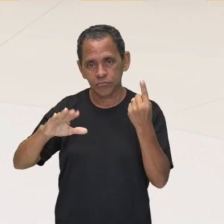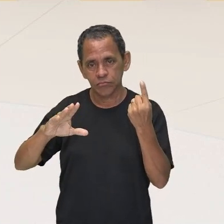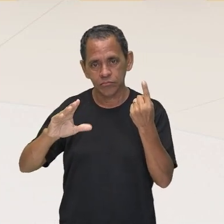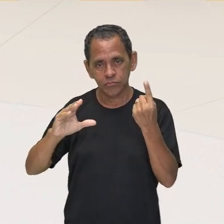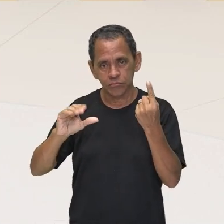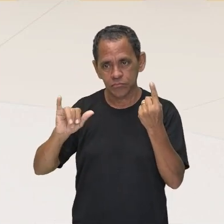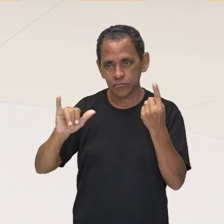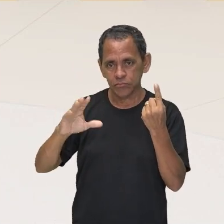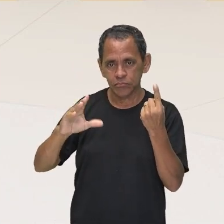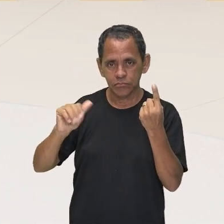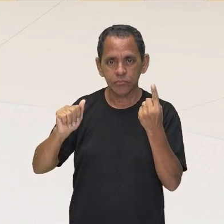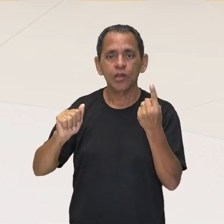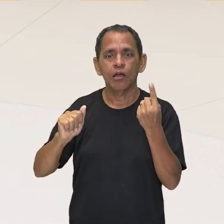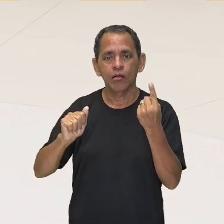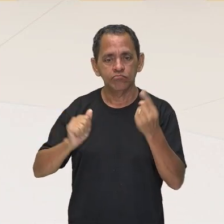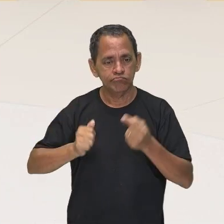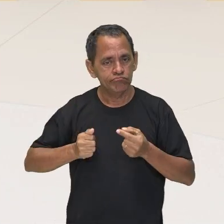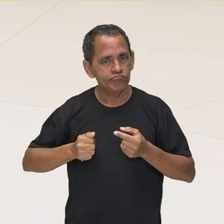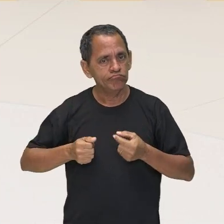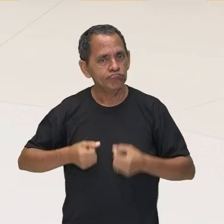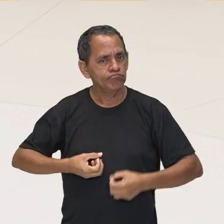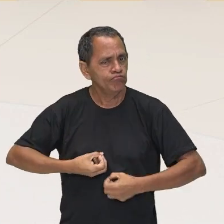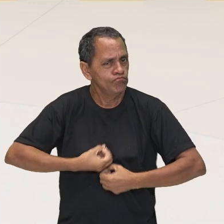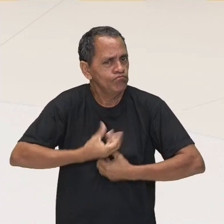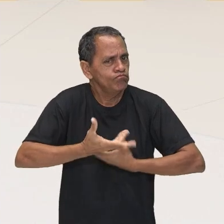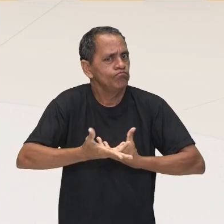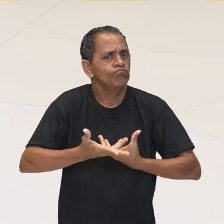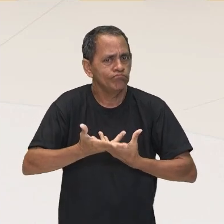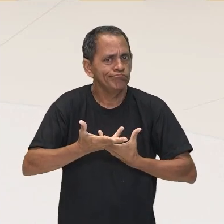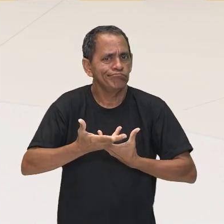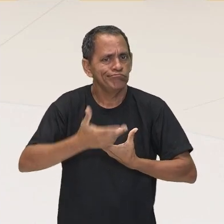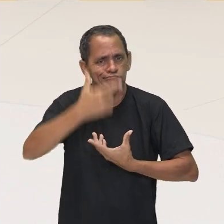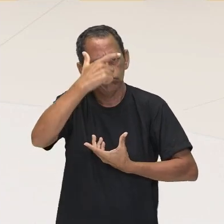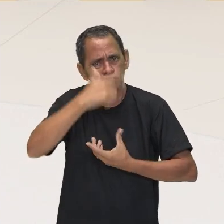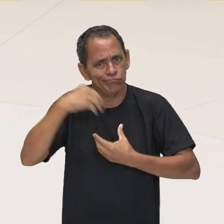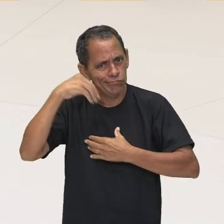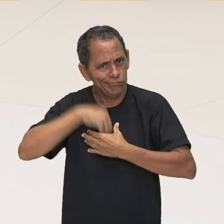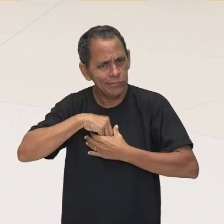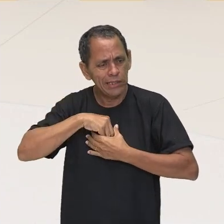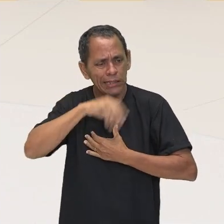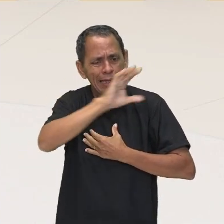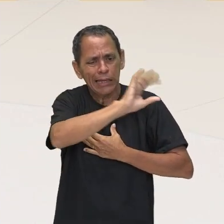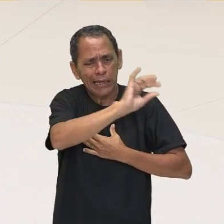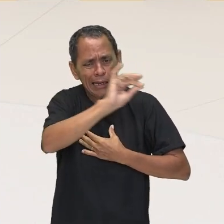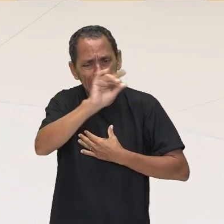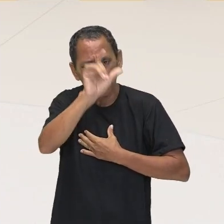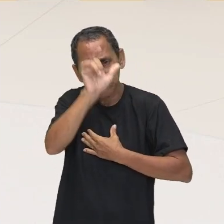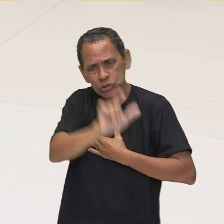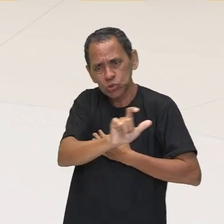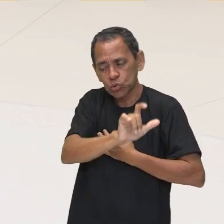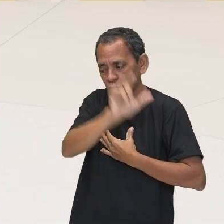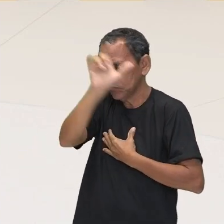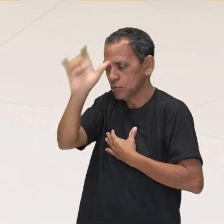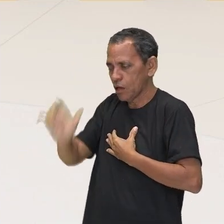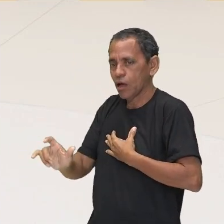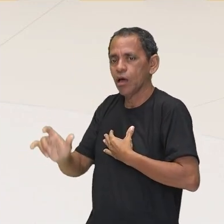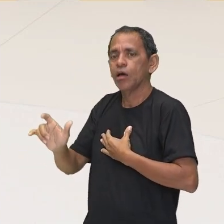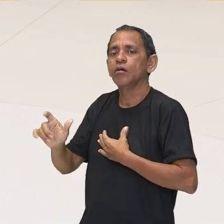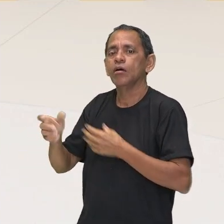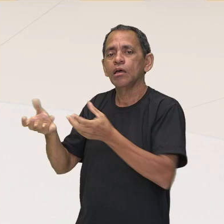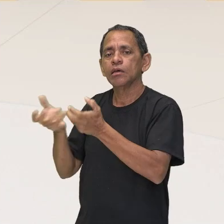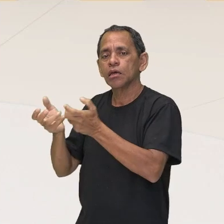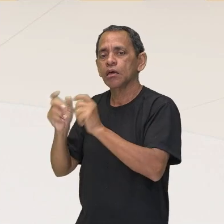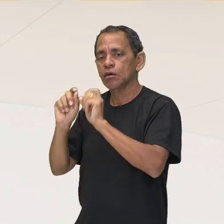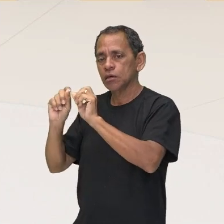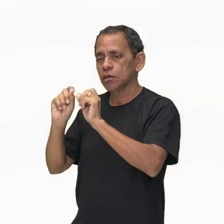do interior de cada um, enquanto na extrínseca há o desejo de conseguir uma recompensa externa.